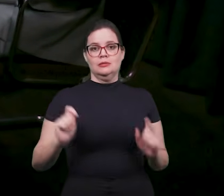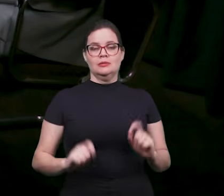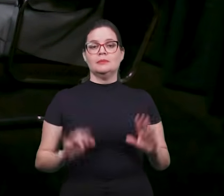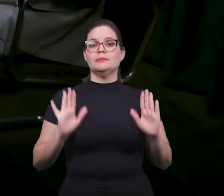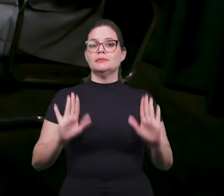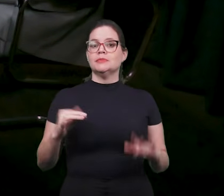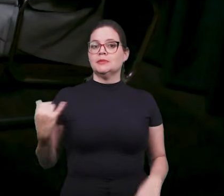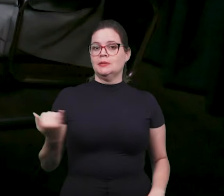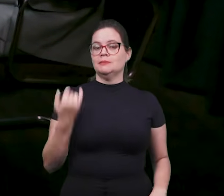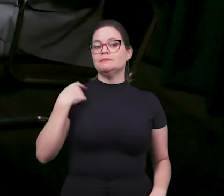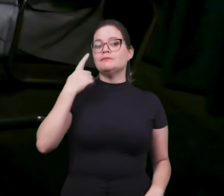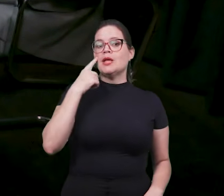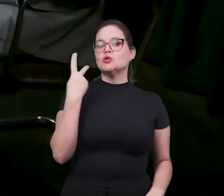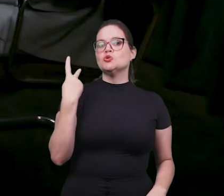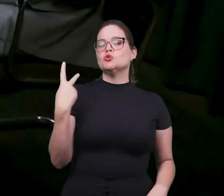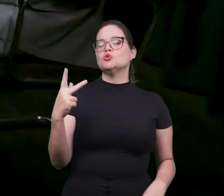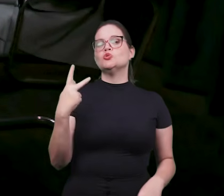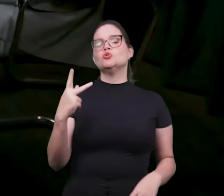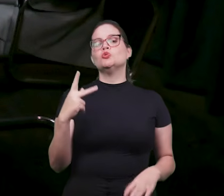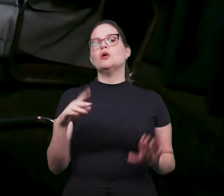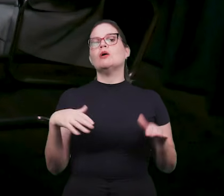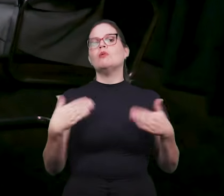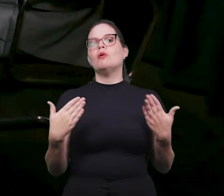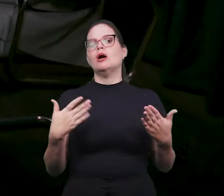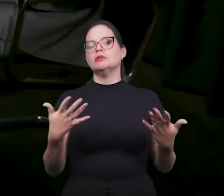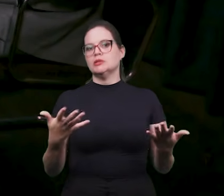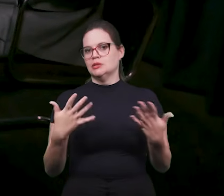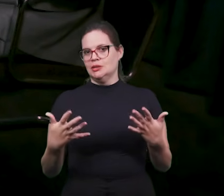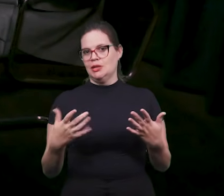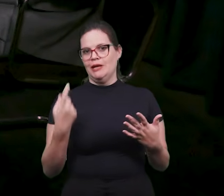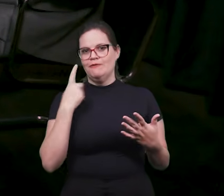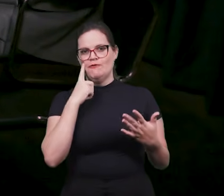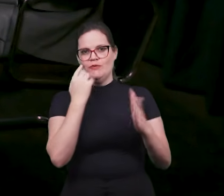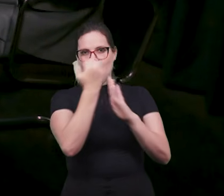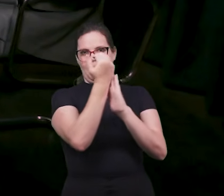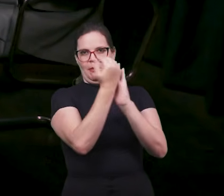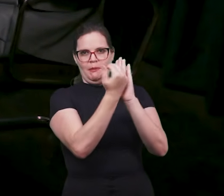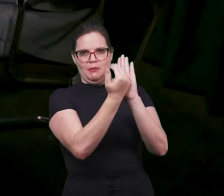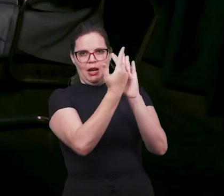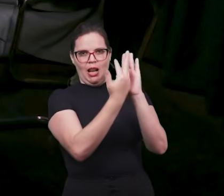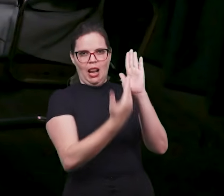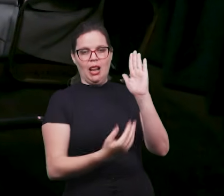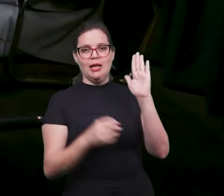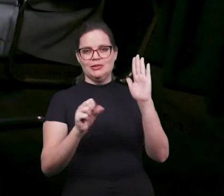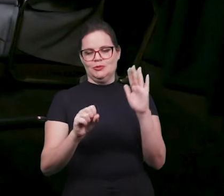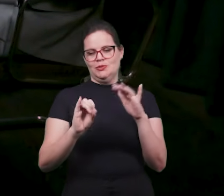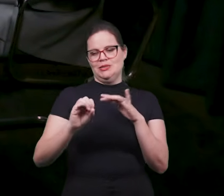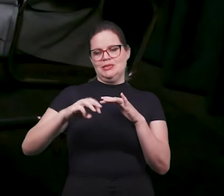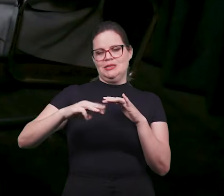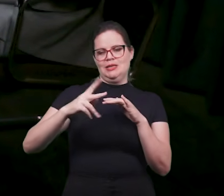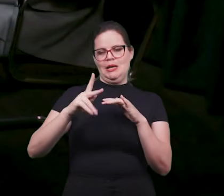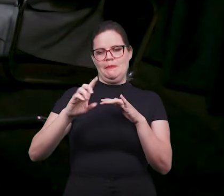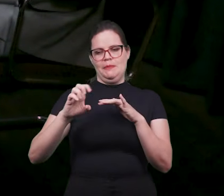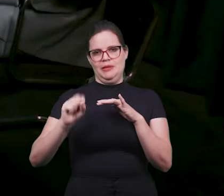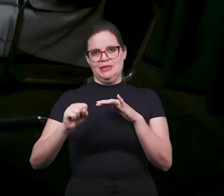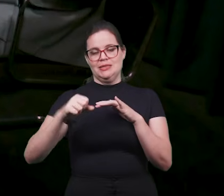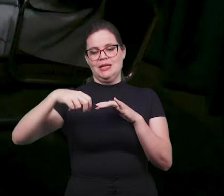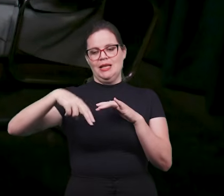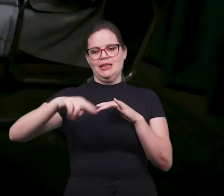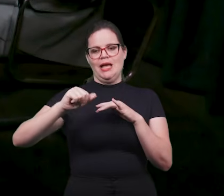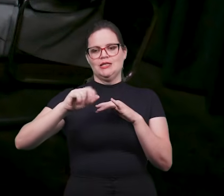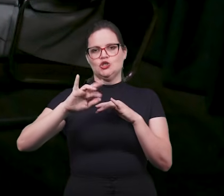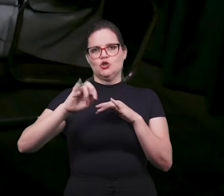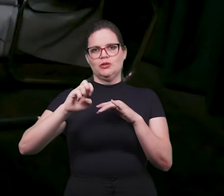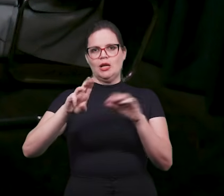ver qual é a sua atividade e verificar nessa lista que temos aqui no site do governo se você